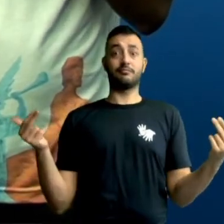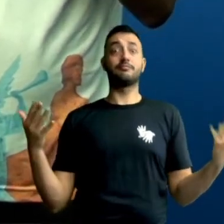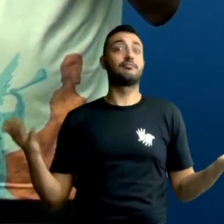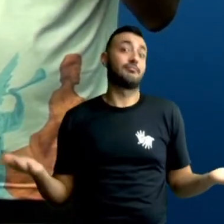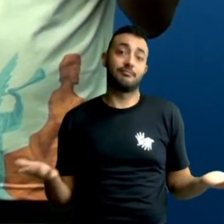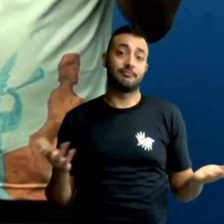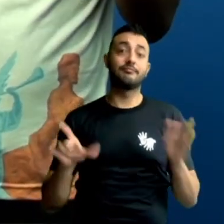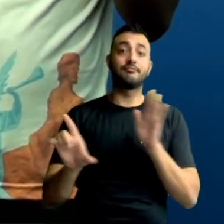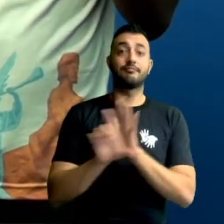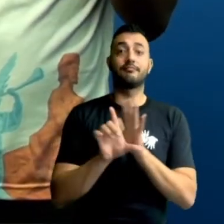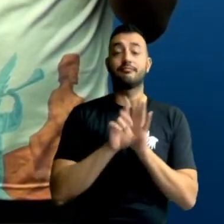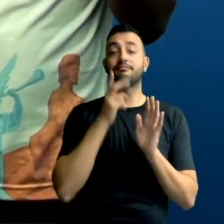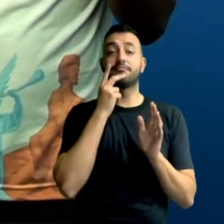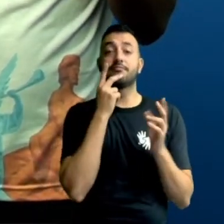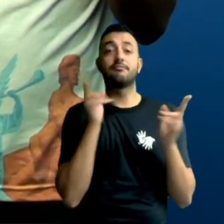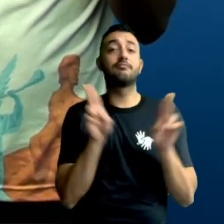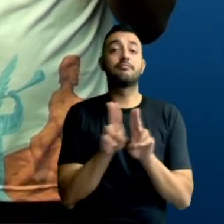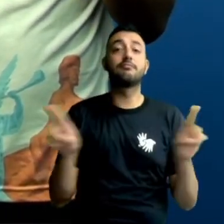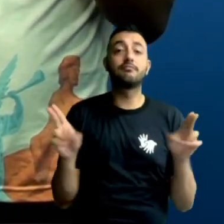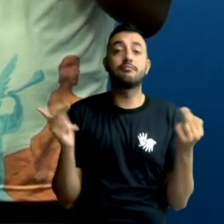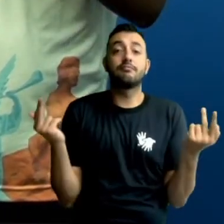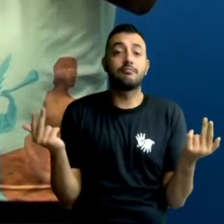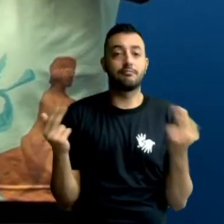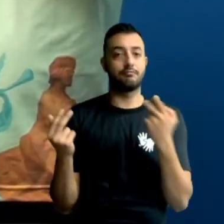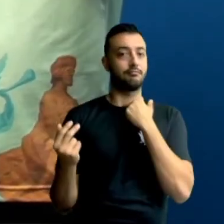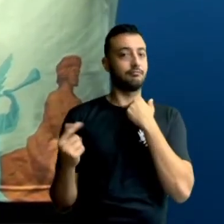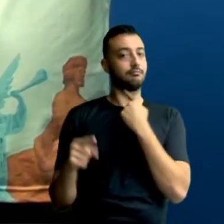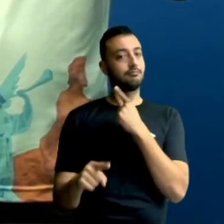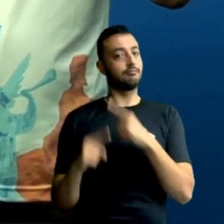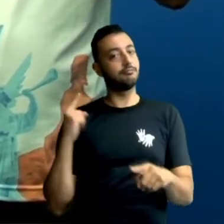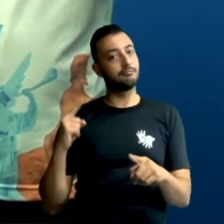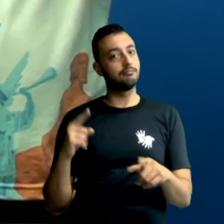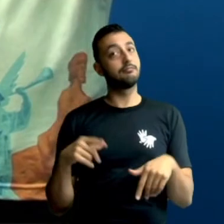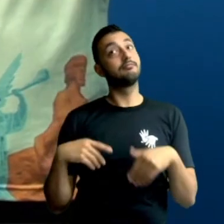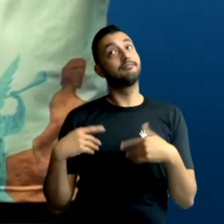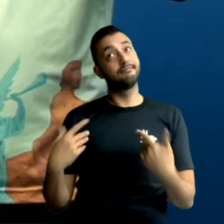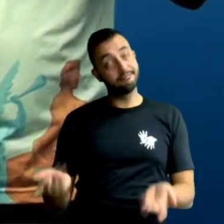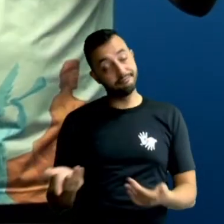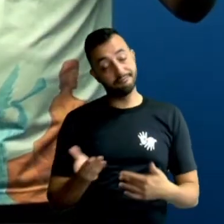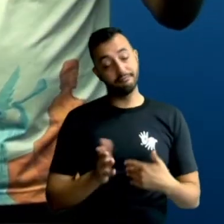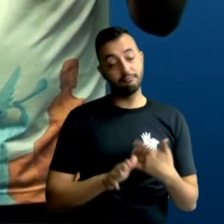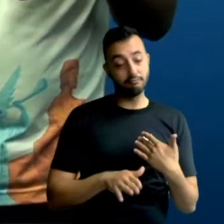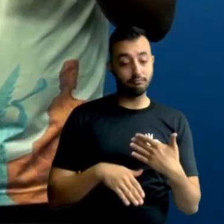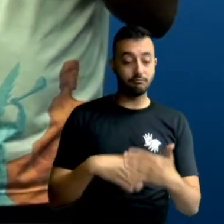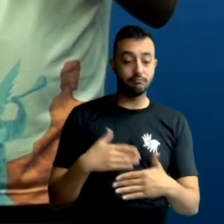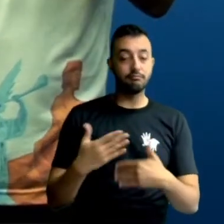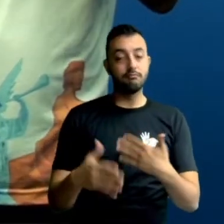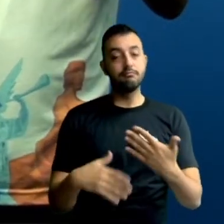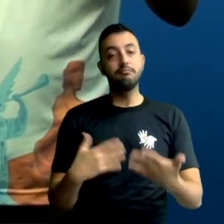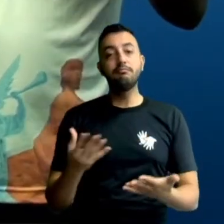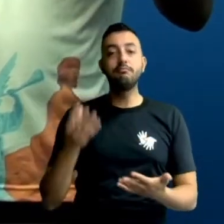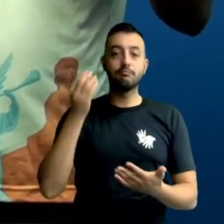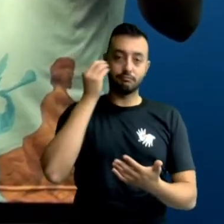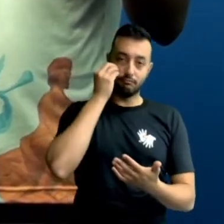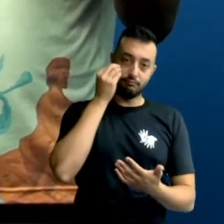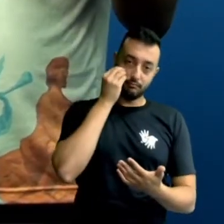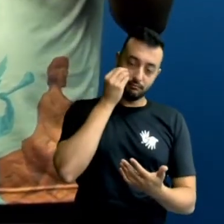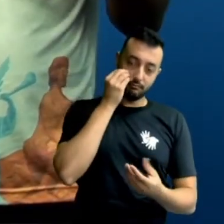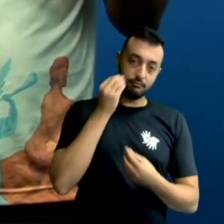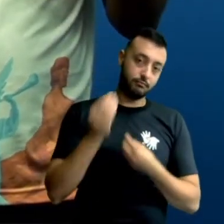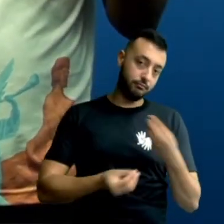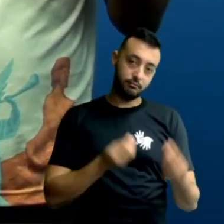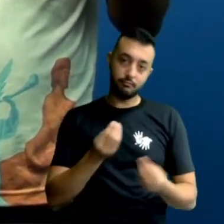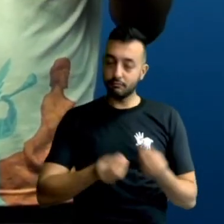uma duplicidade de nomes, certo? Então começa todo um processo, né, para poder ver como é que